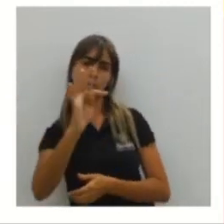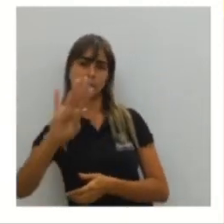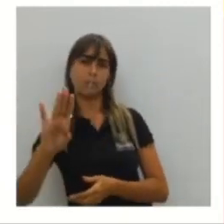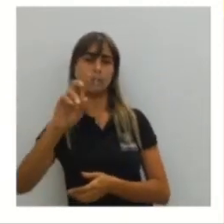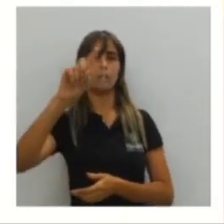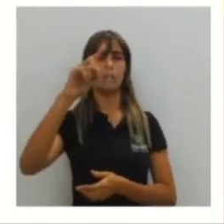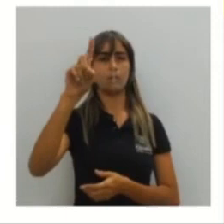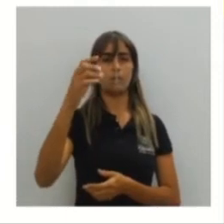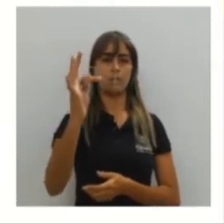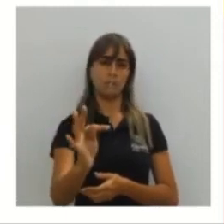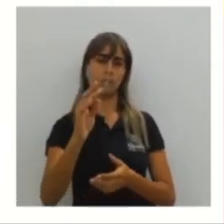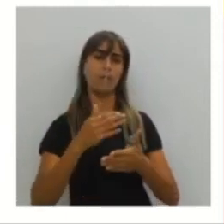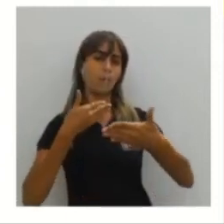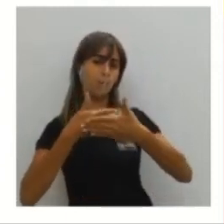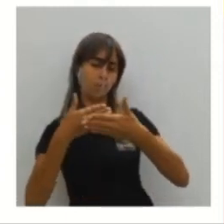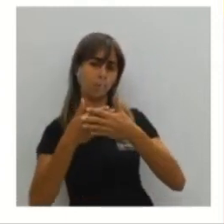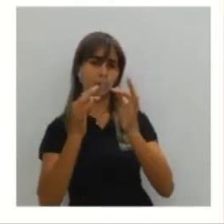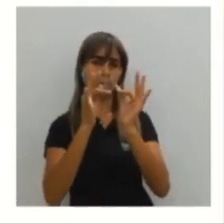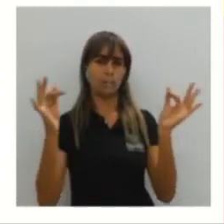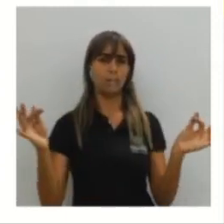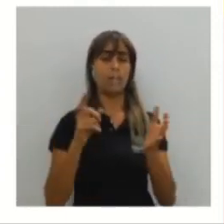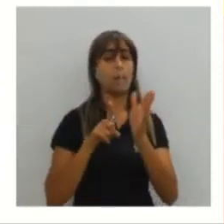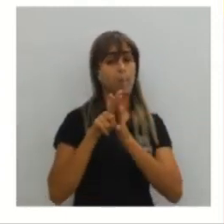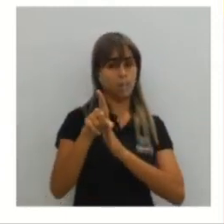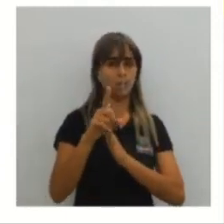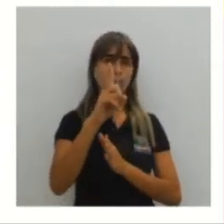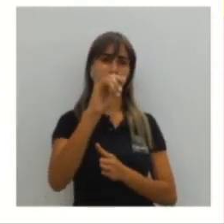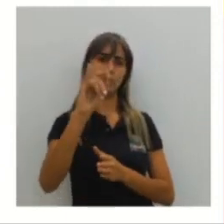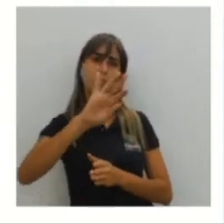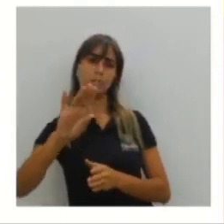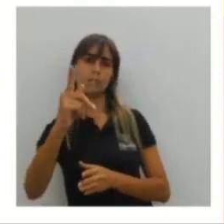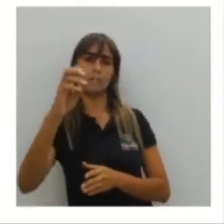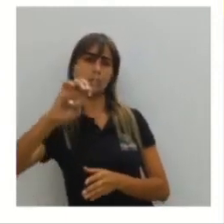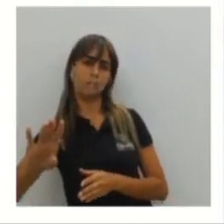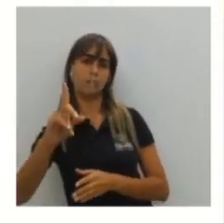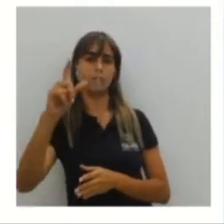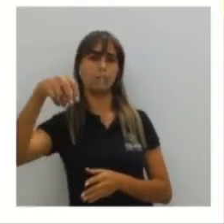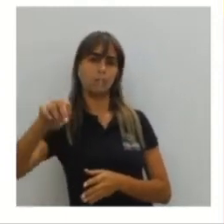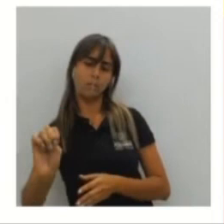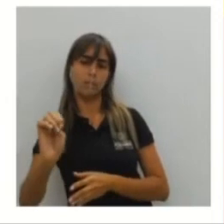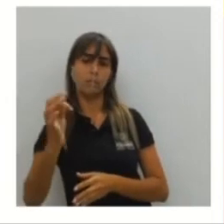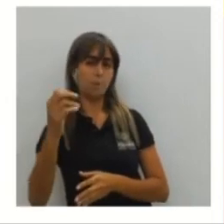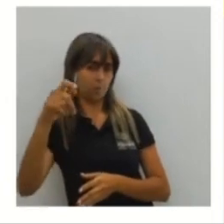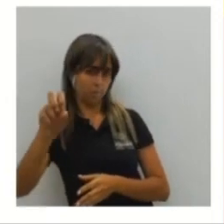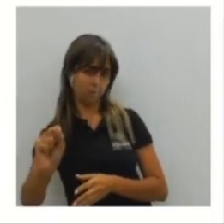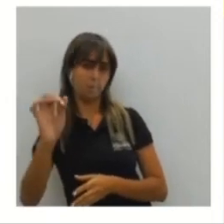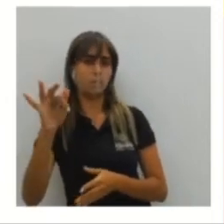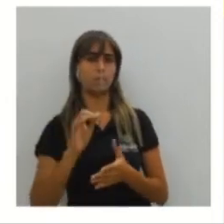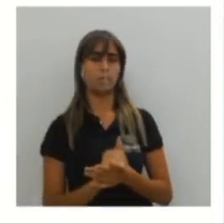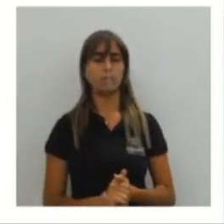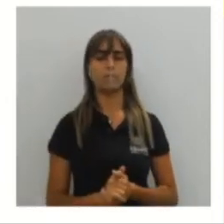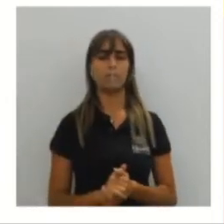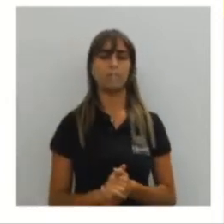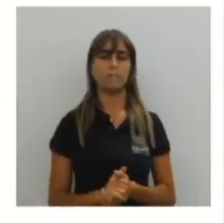last afternoon. Próxima frase é a pergunta. Did she eat all the lunch last afternoon? Did she eat all the lunch